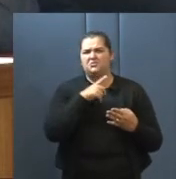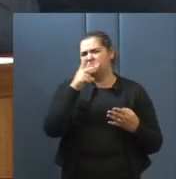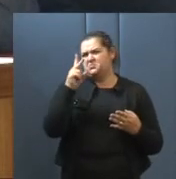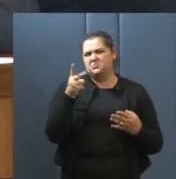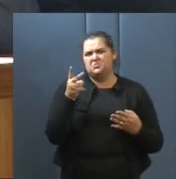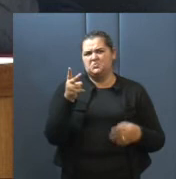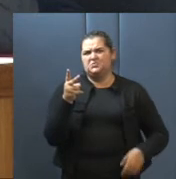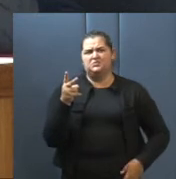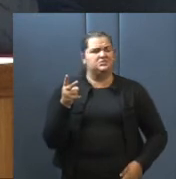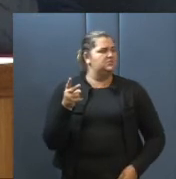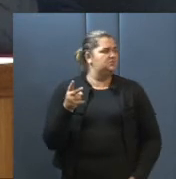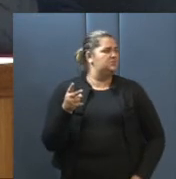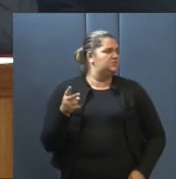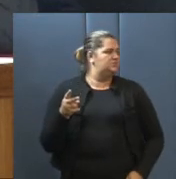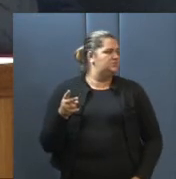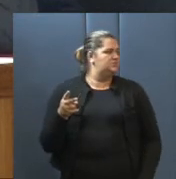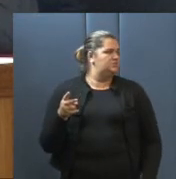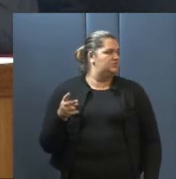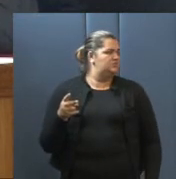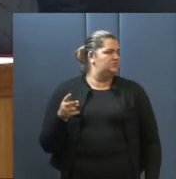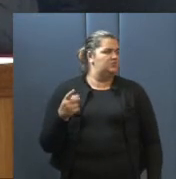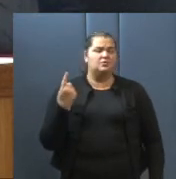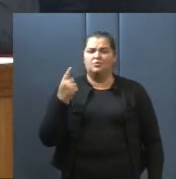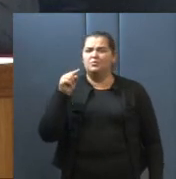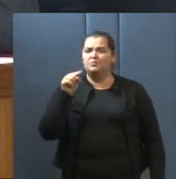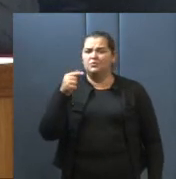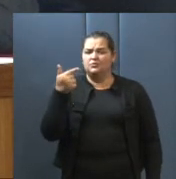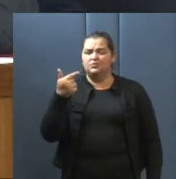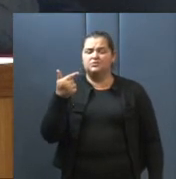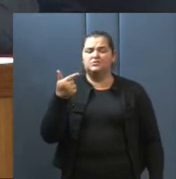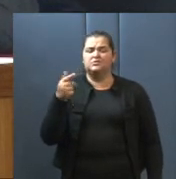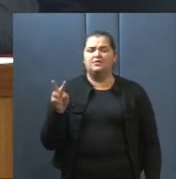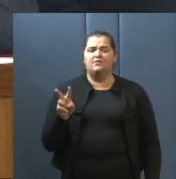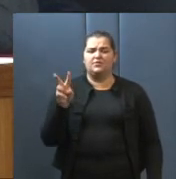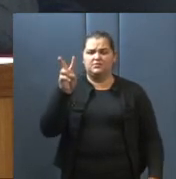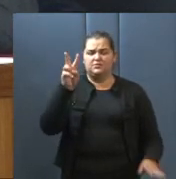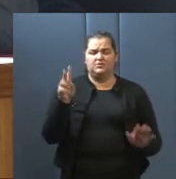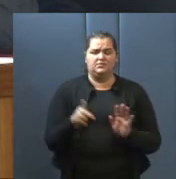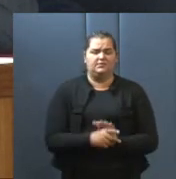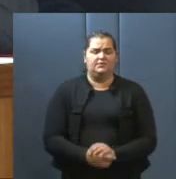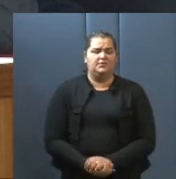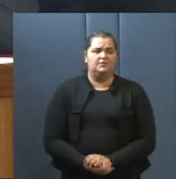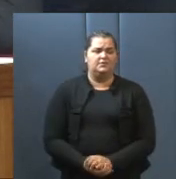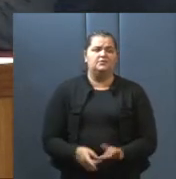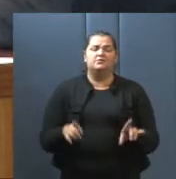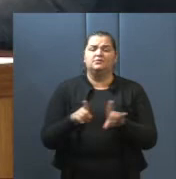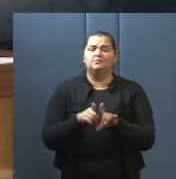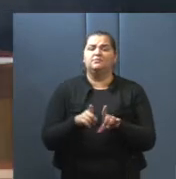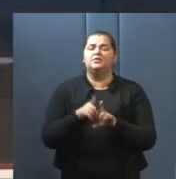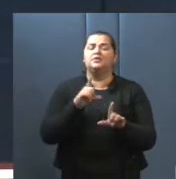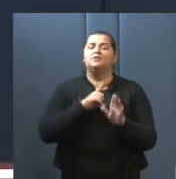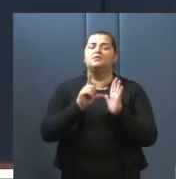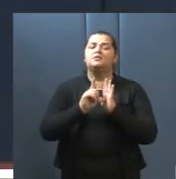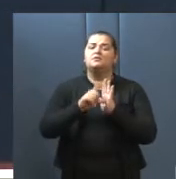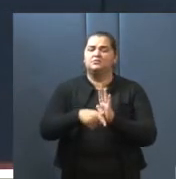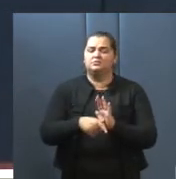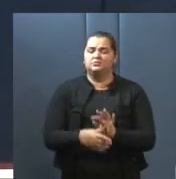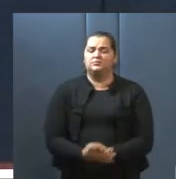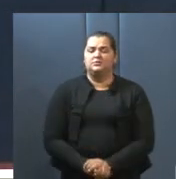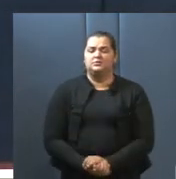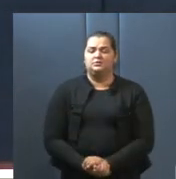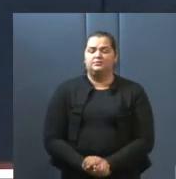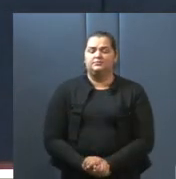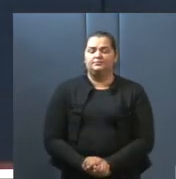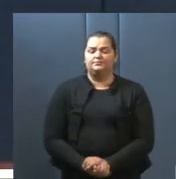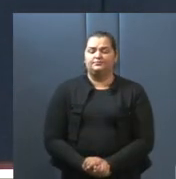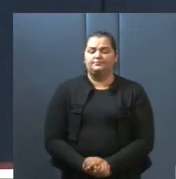2? A Venezuela? É. 1,2. 1,2, né? Inclusive atrasos? Pois é, eu estimava